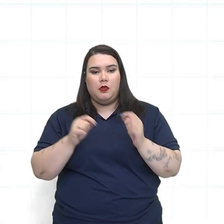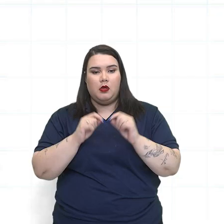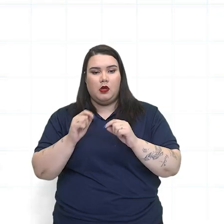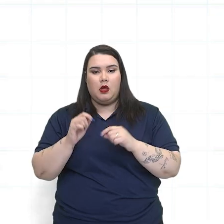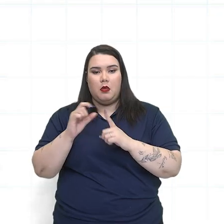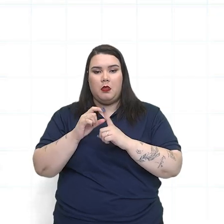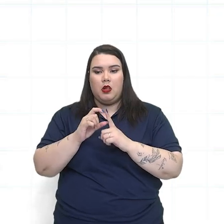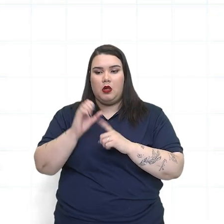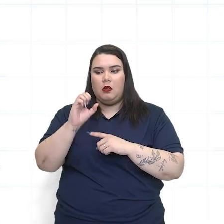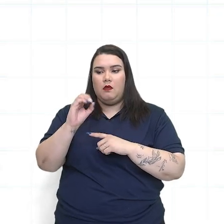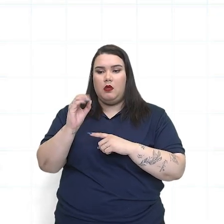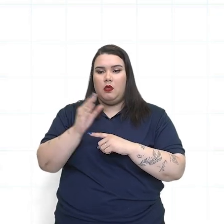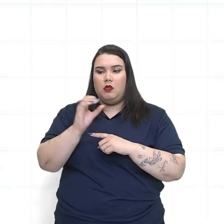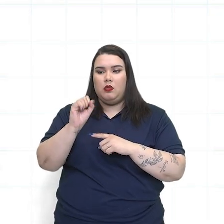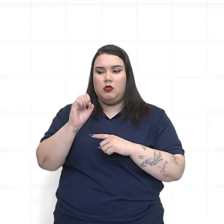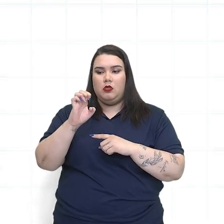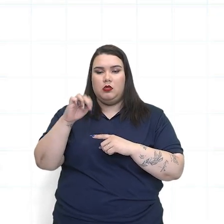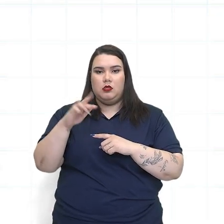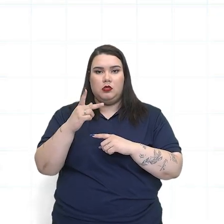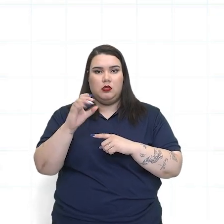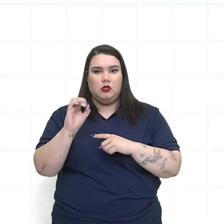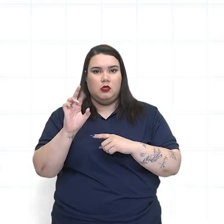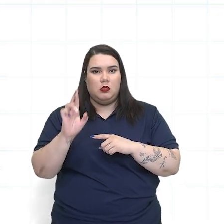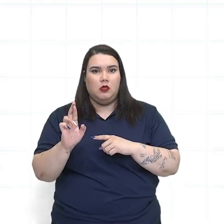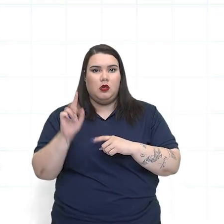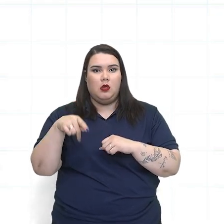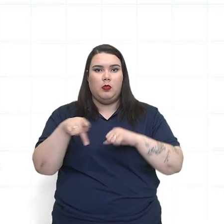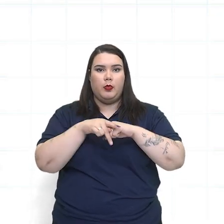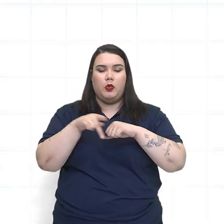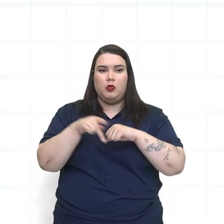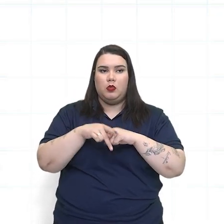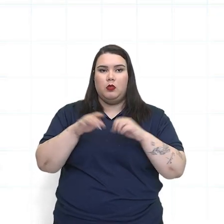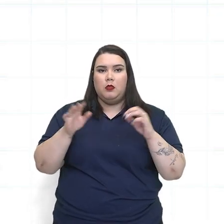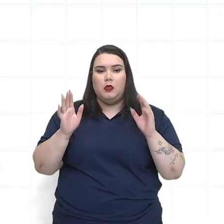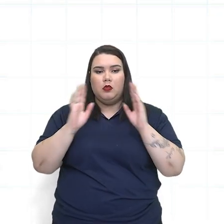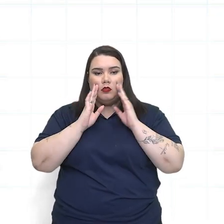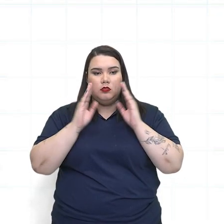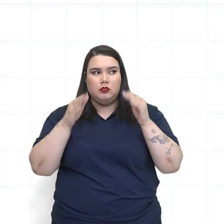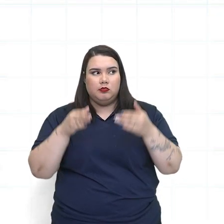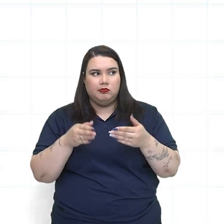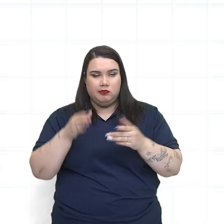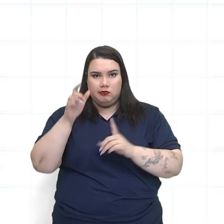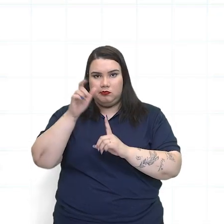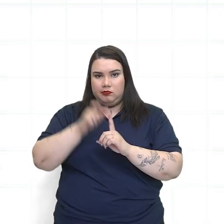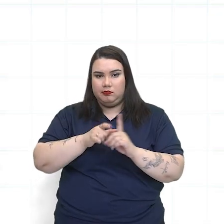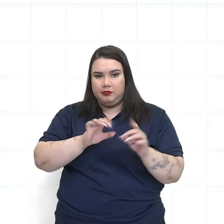senhor, que é um pronome de tratamento adequado para quando você está tratando com o